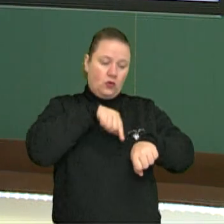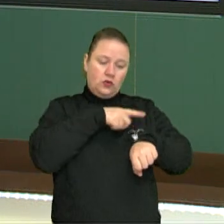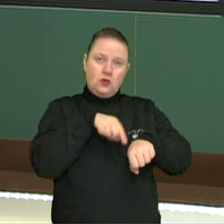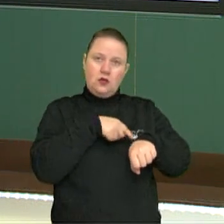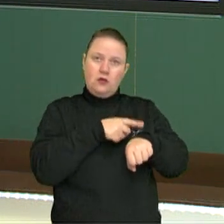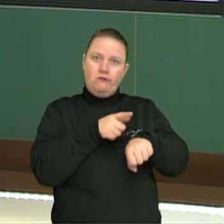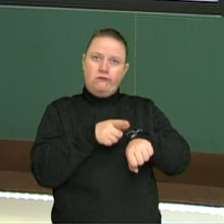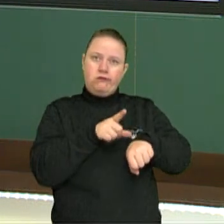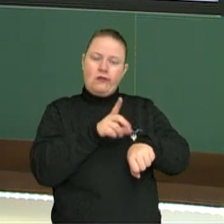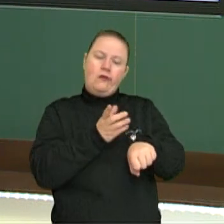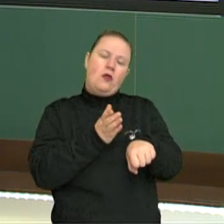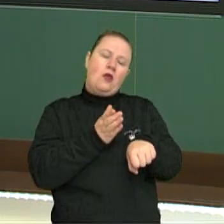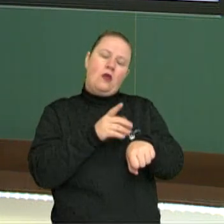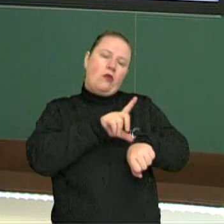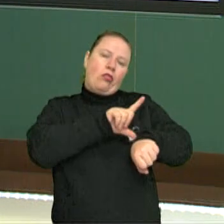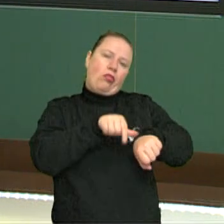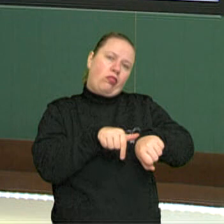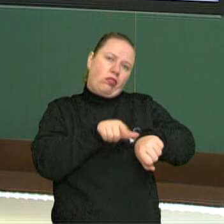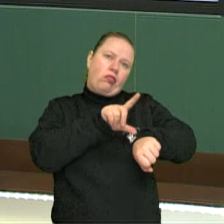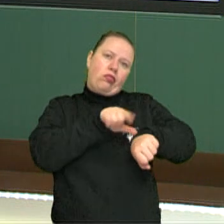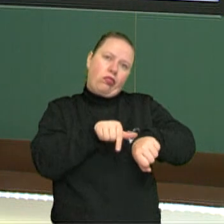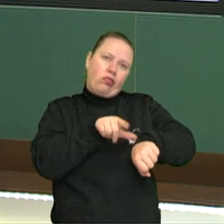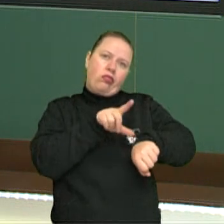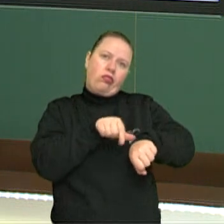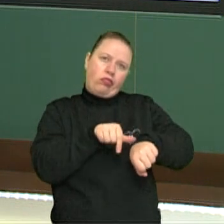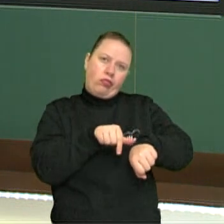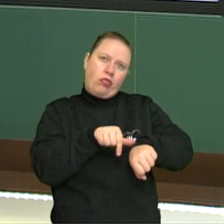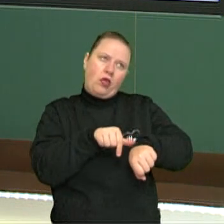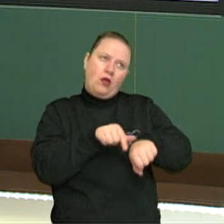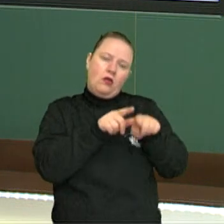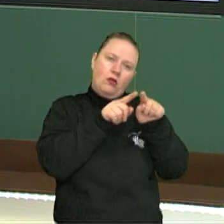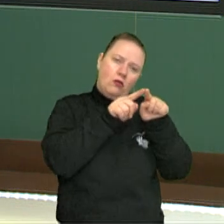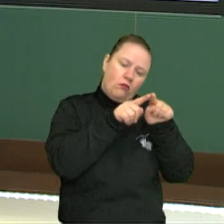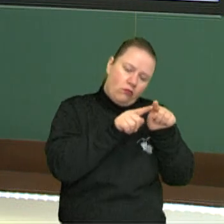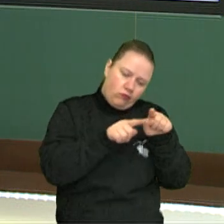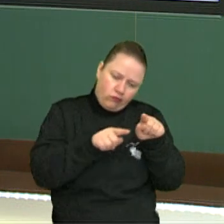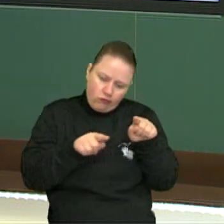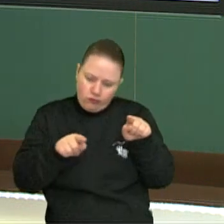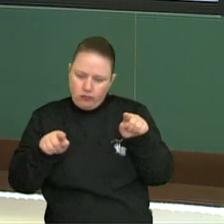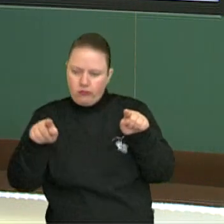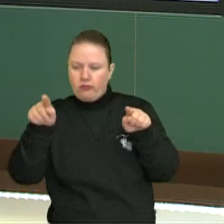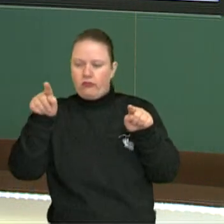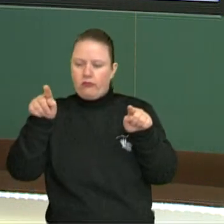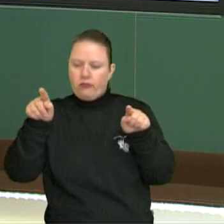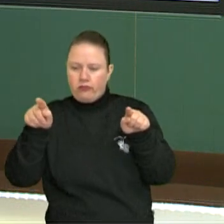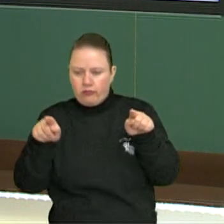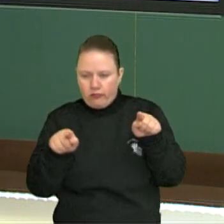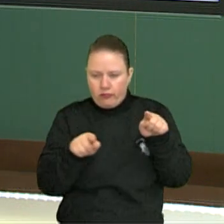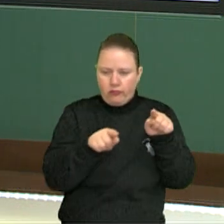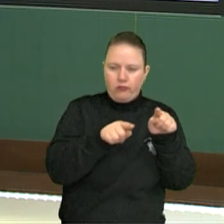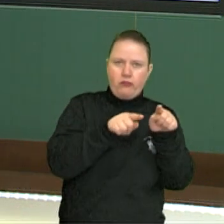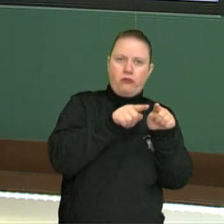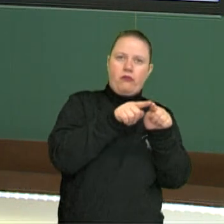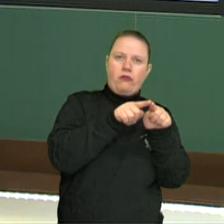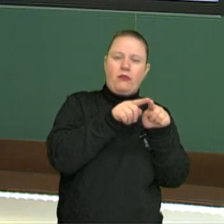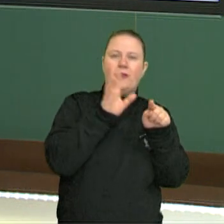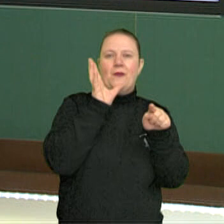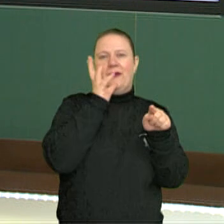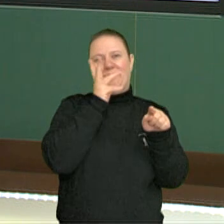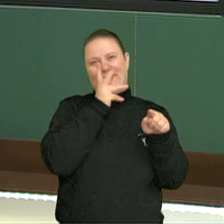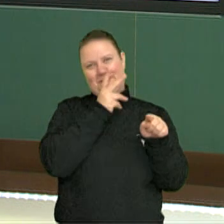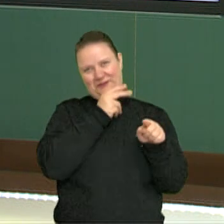o que vai acontecer? O vai e vem será menor, certo?